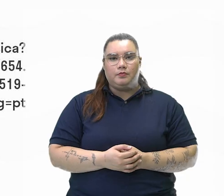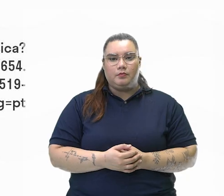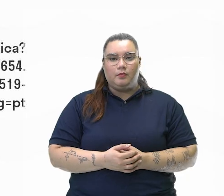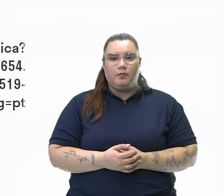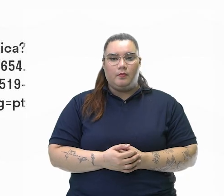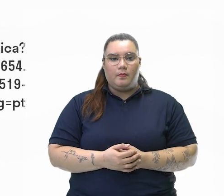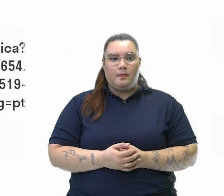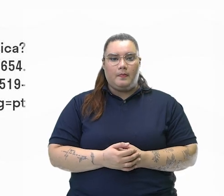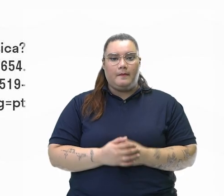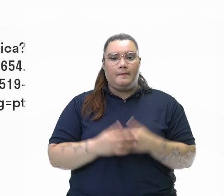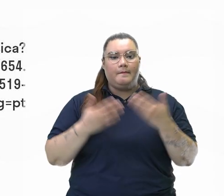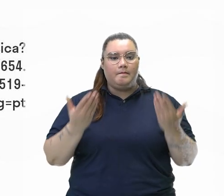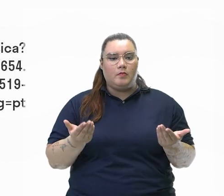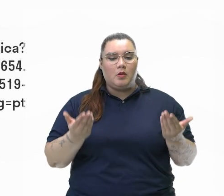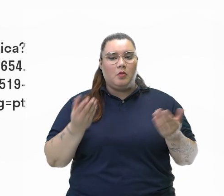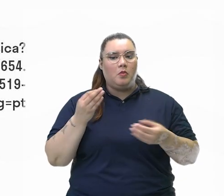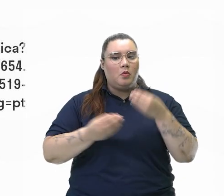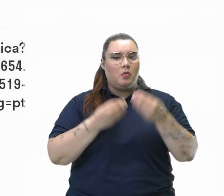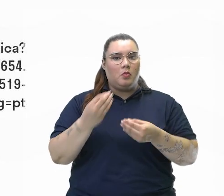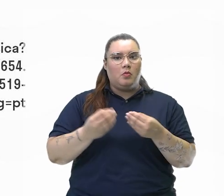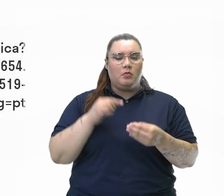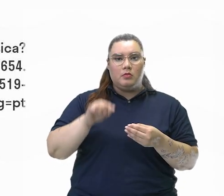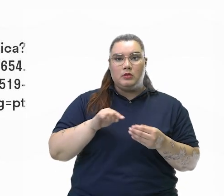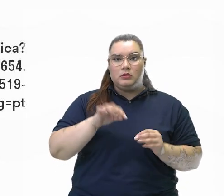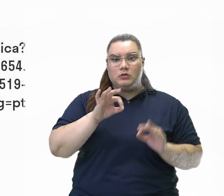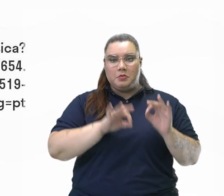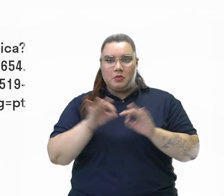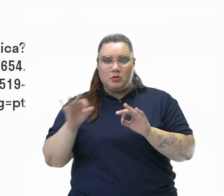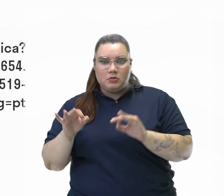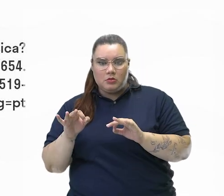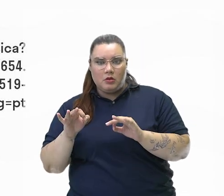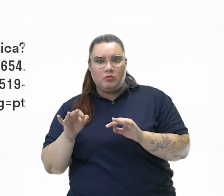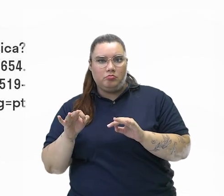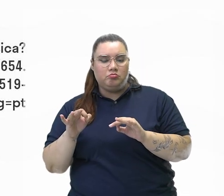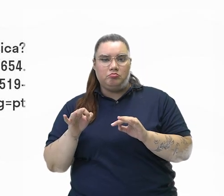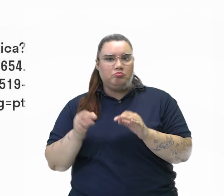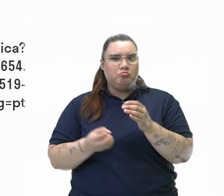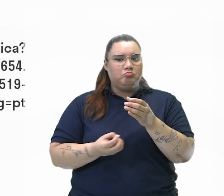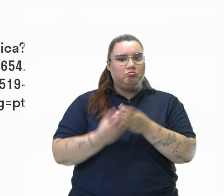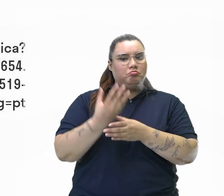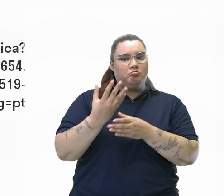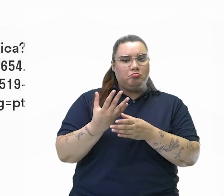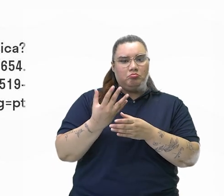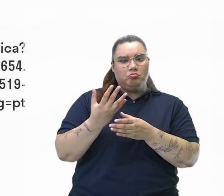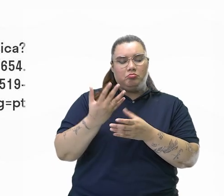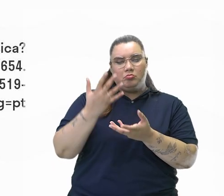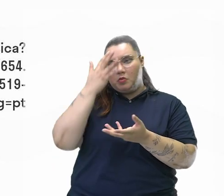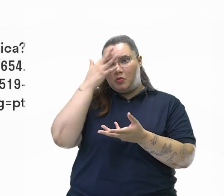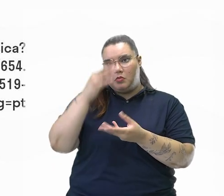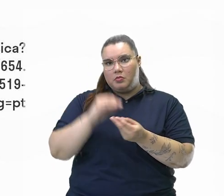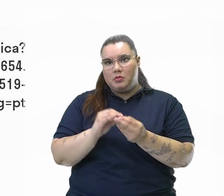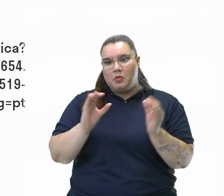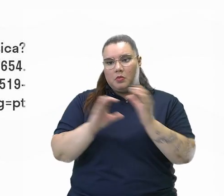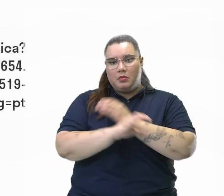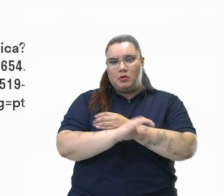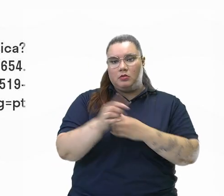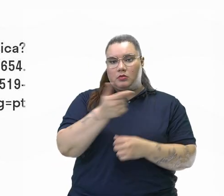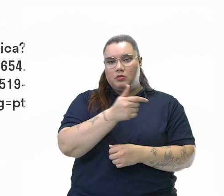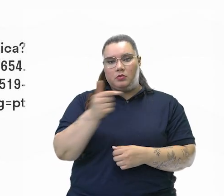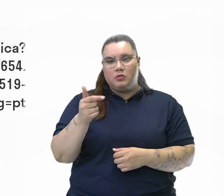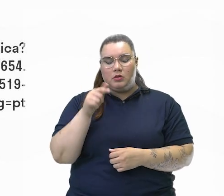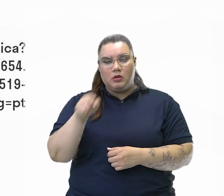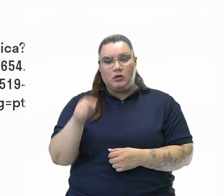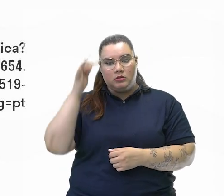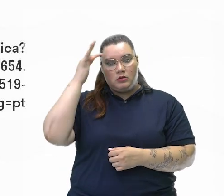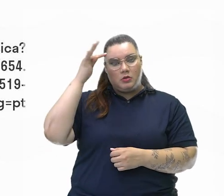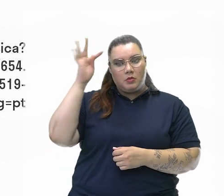bem definida. A natureza dessa transição não é compreendida de maneira completa pela